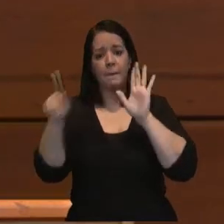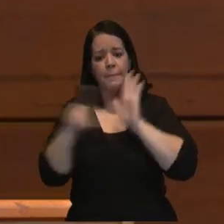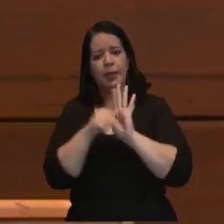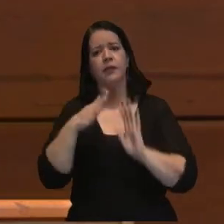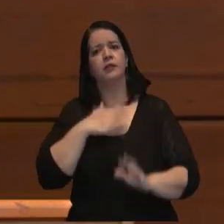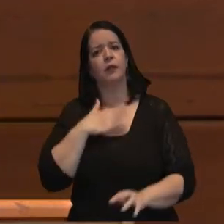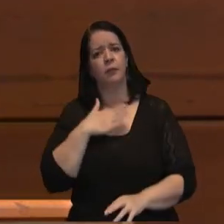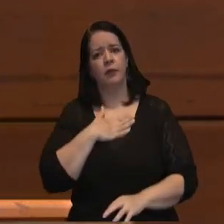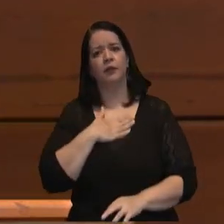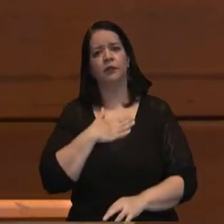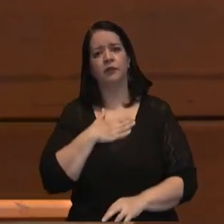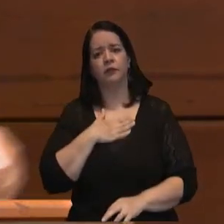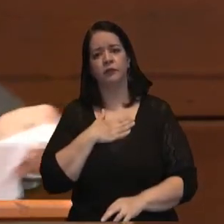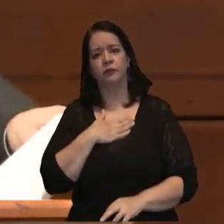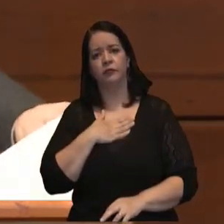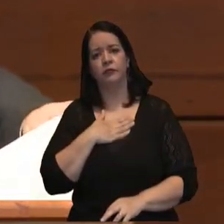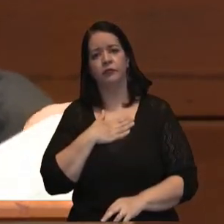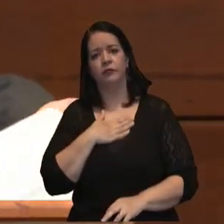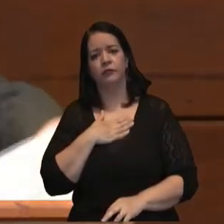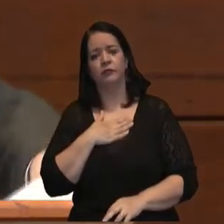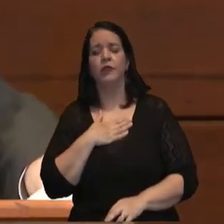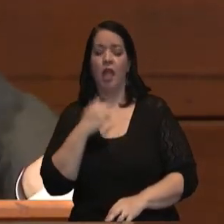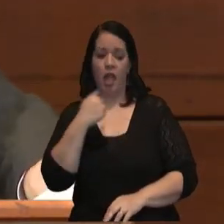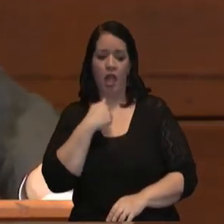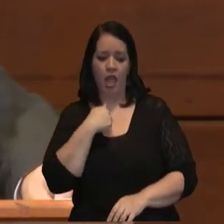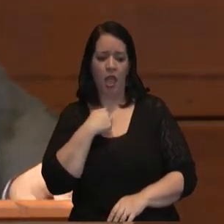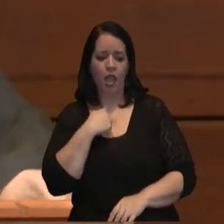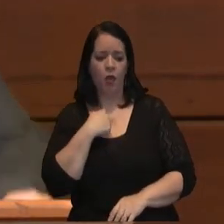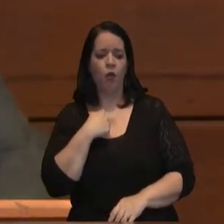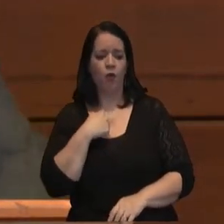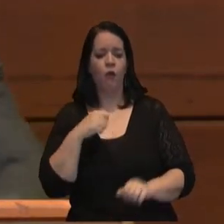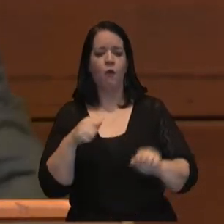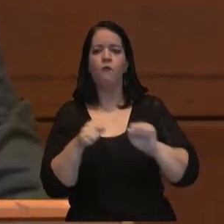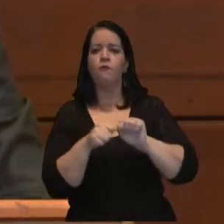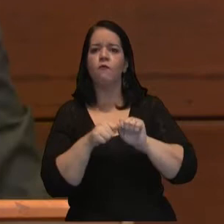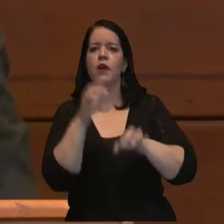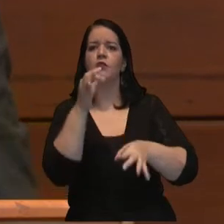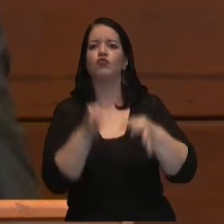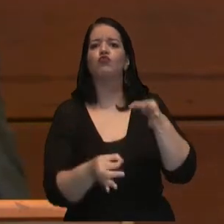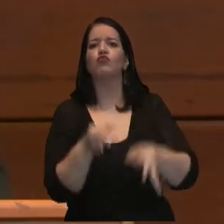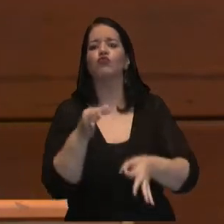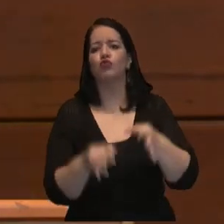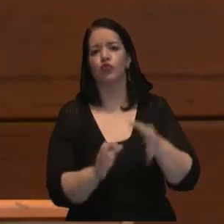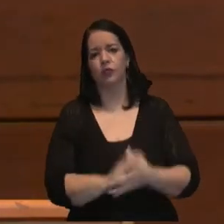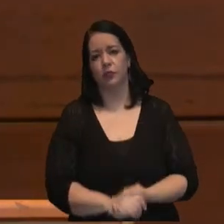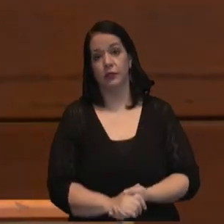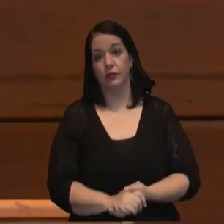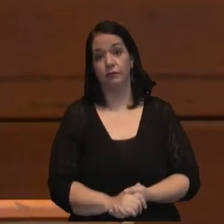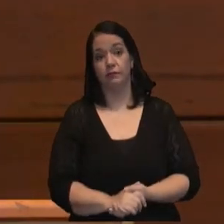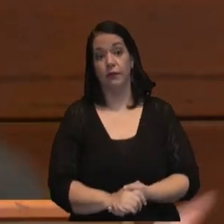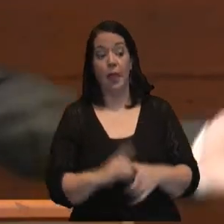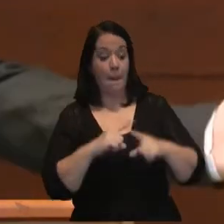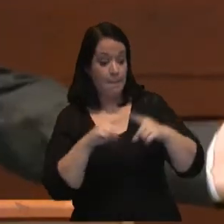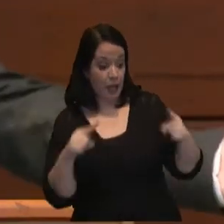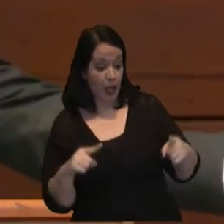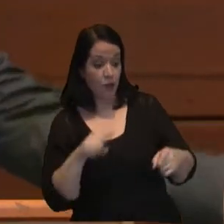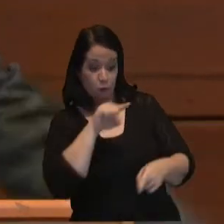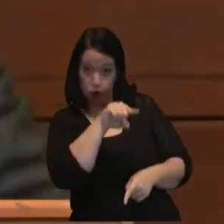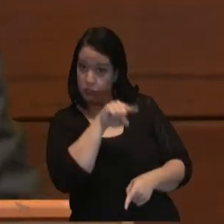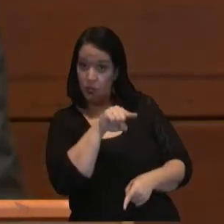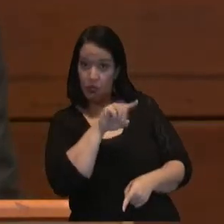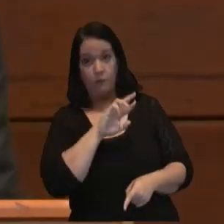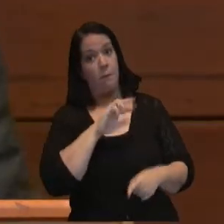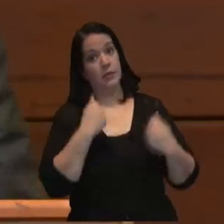o Senhor. Ao contrário, se o teu inimigo tiver fome, dá-lhe de comer. Se tiver